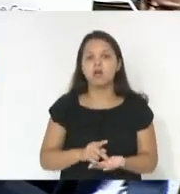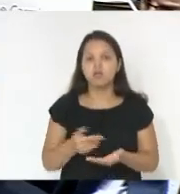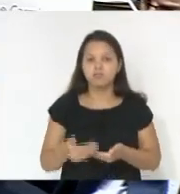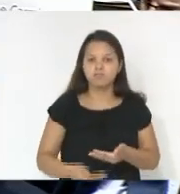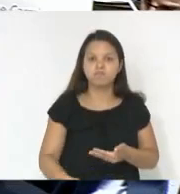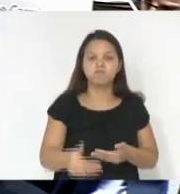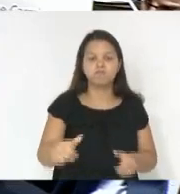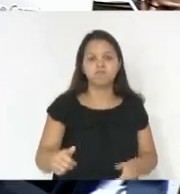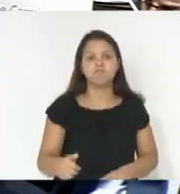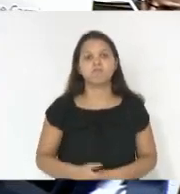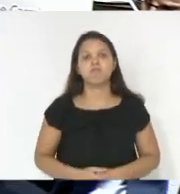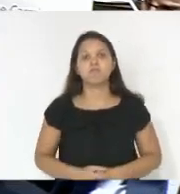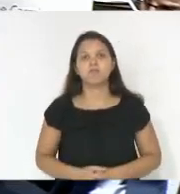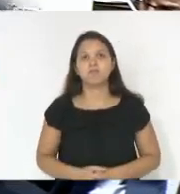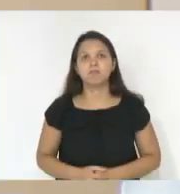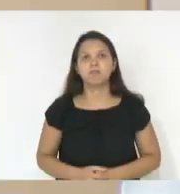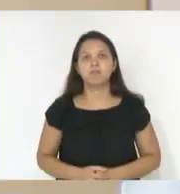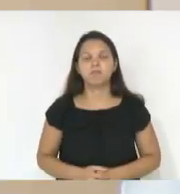resultados práticos.